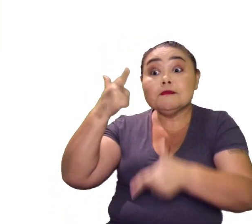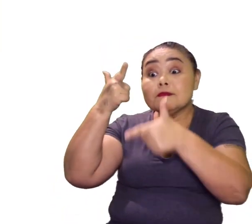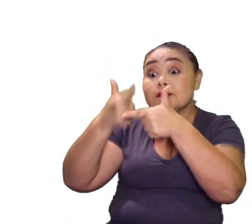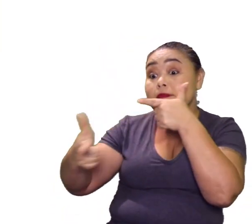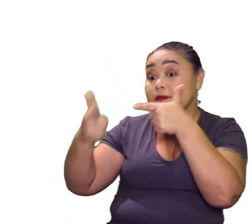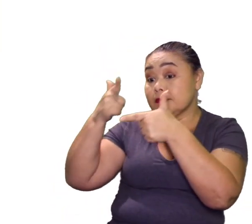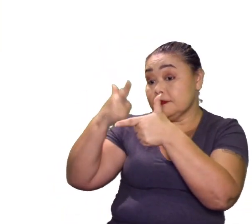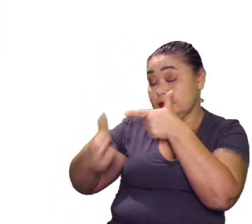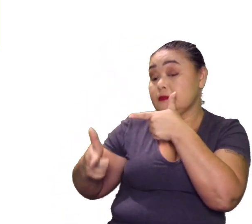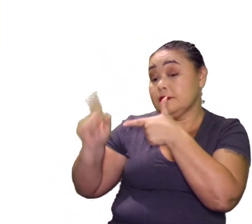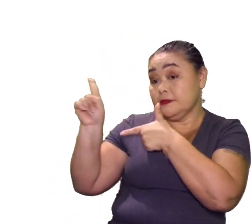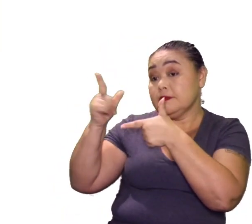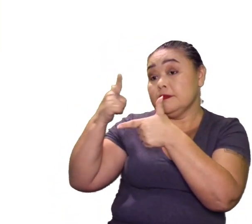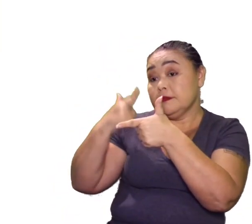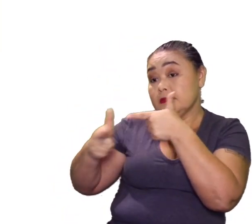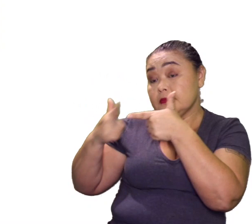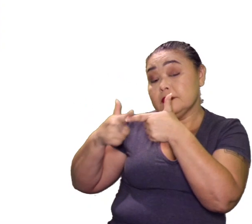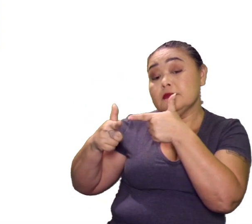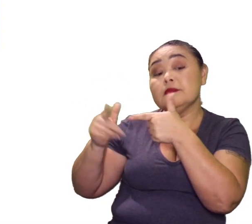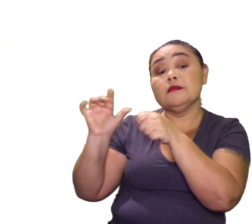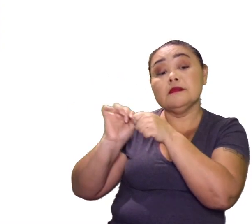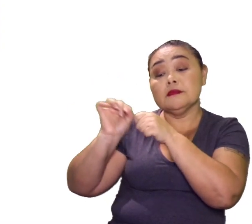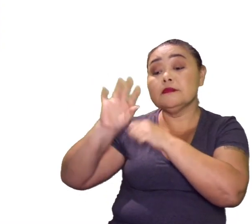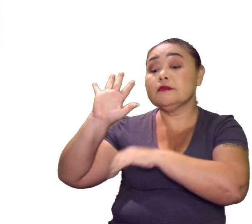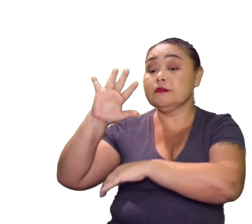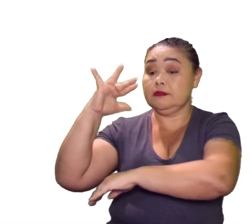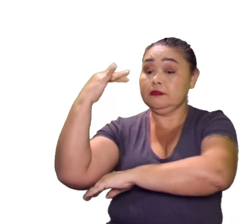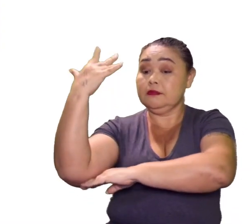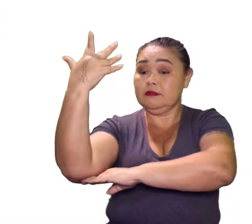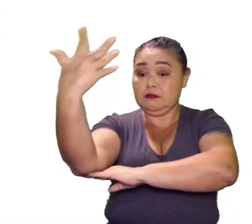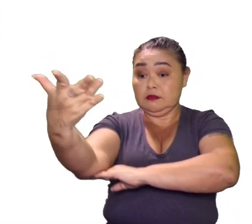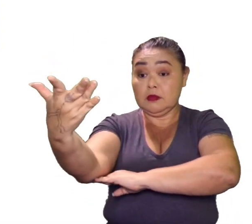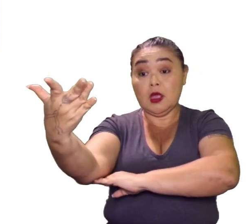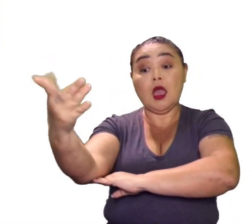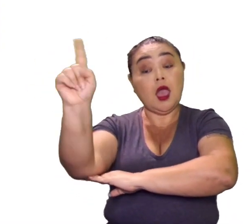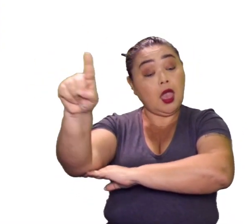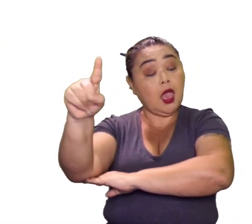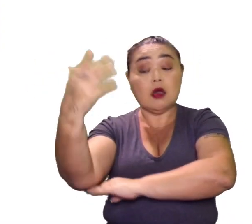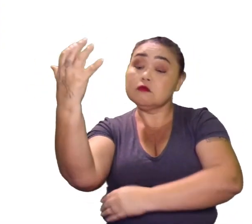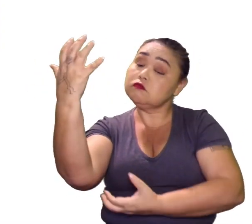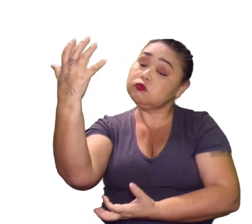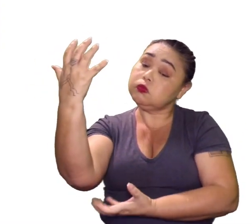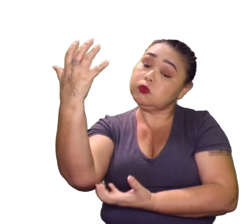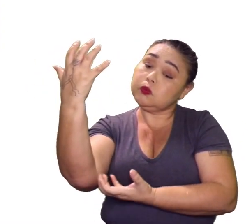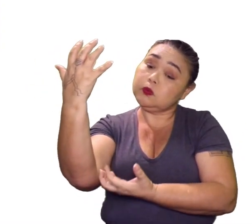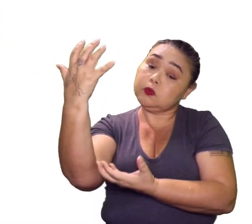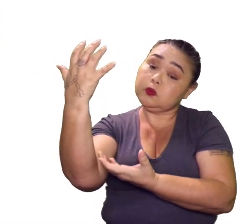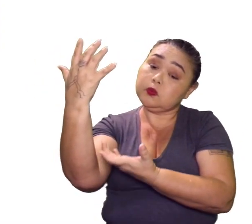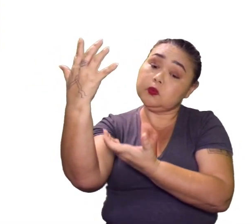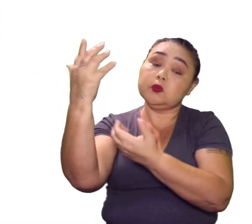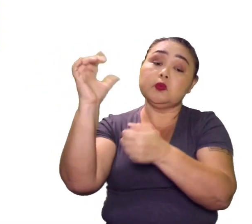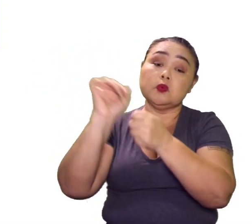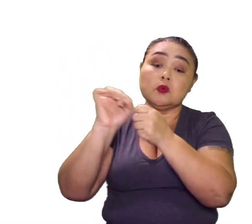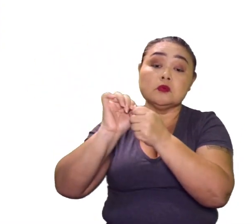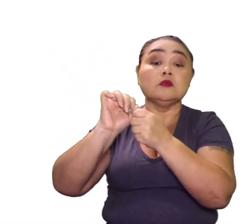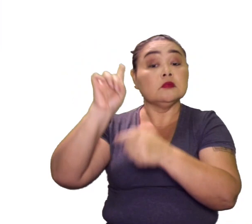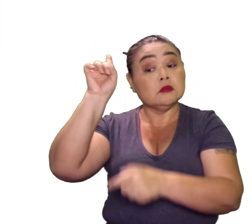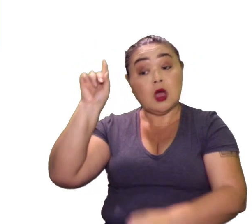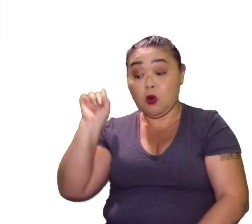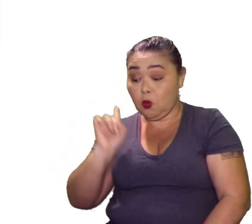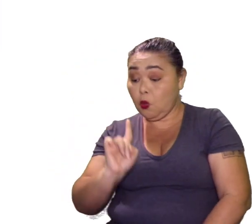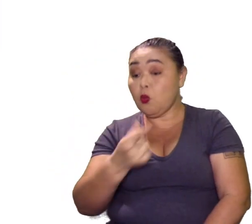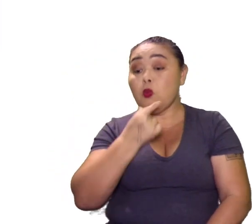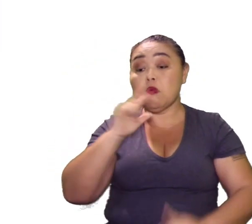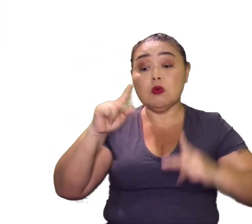problema, né? A questão do desmatamento e a queimada, que é uma atividade humana que mais afeta a Amazônia. A